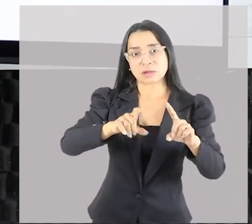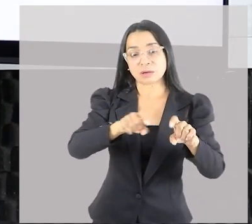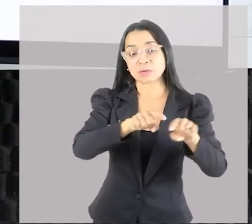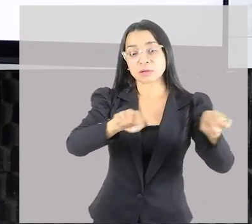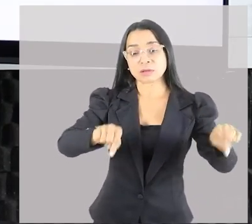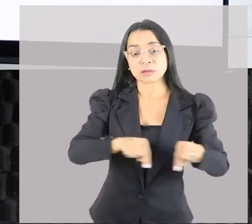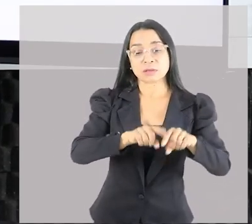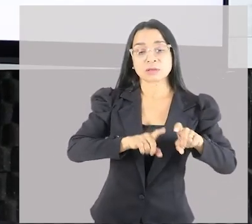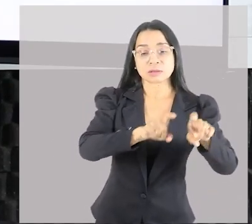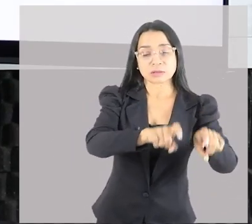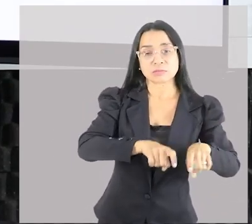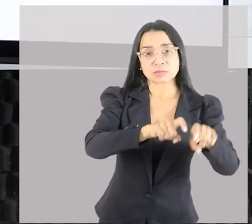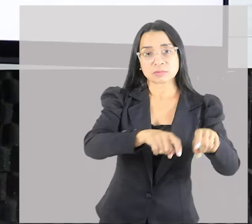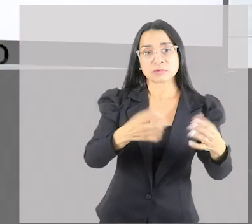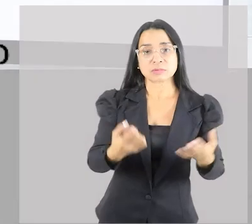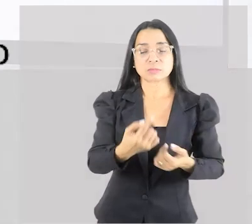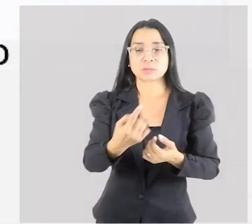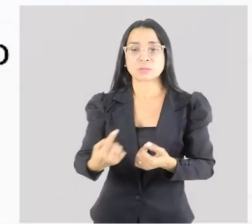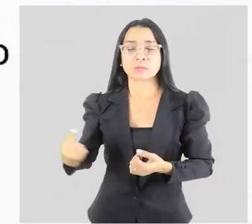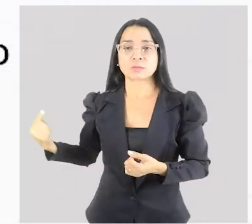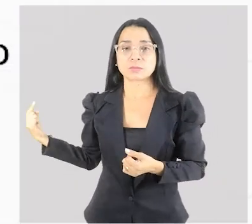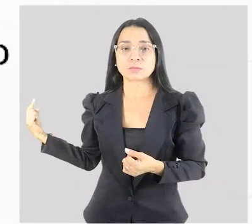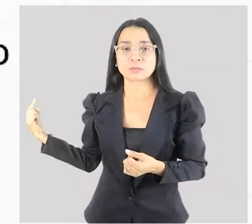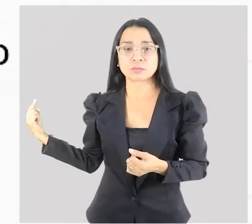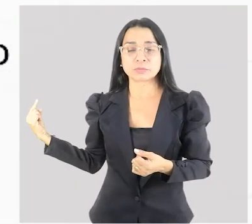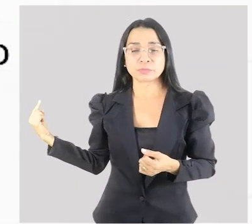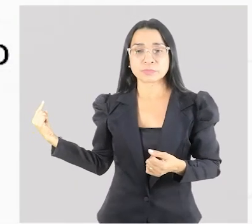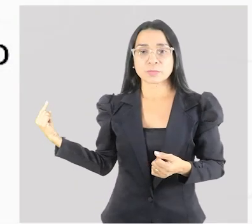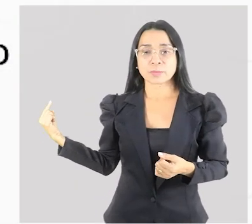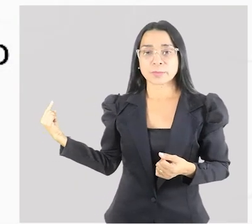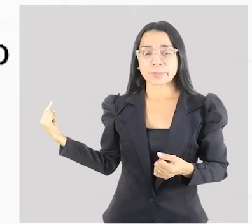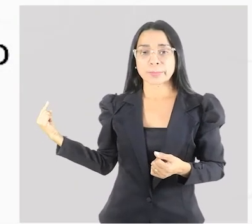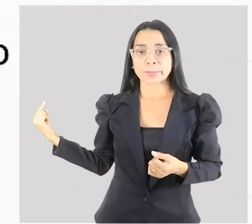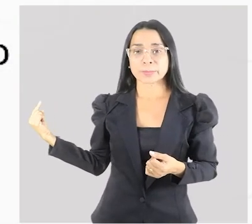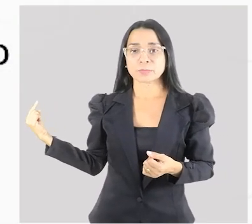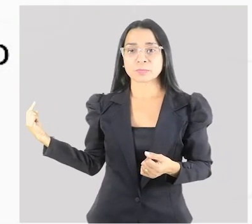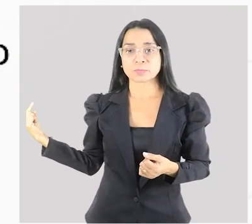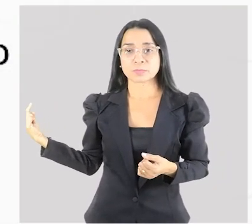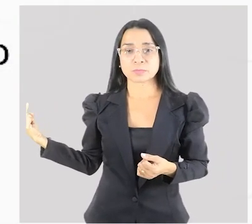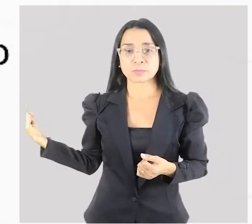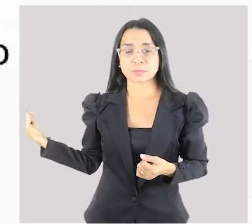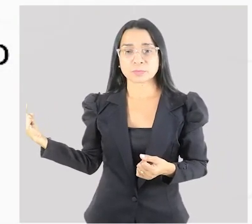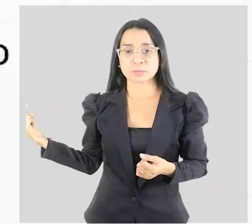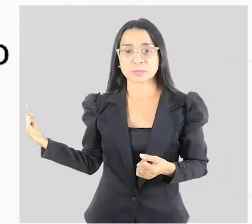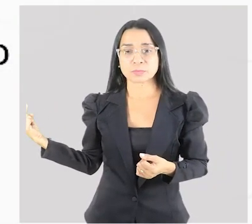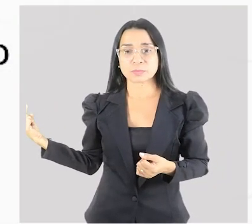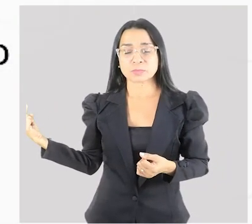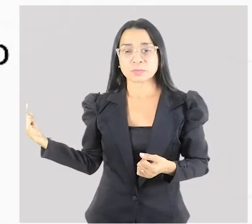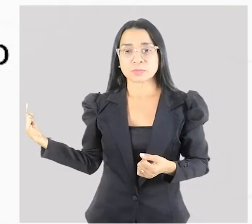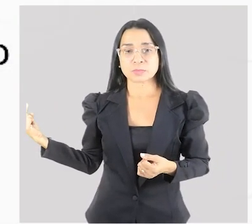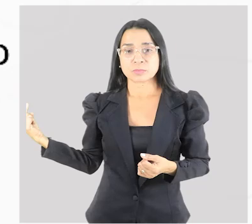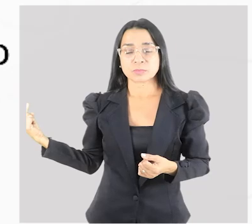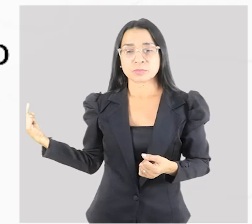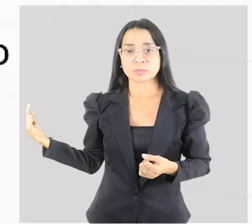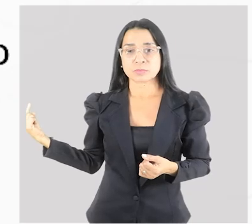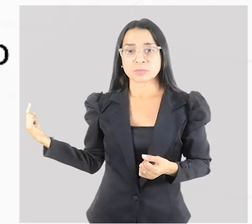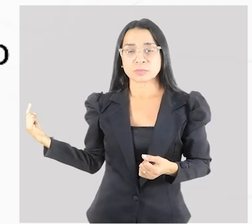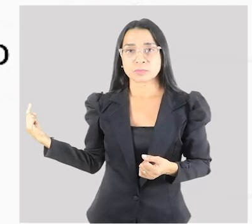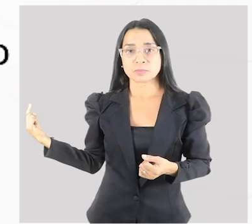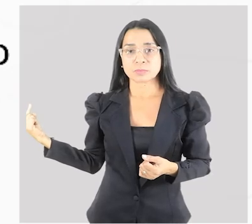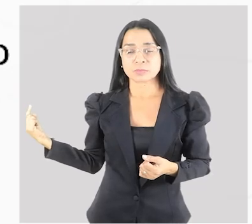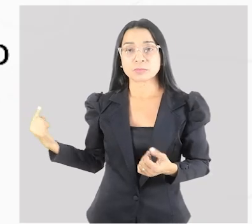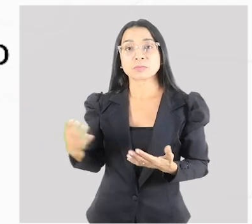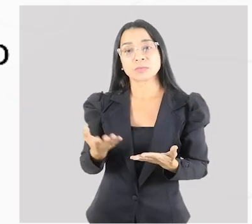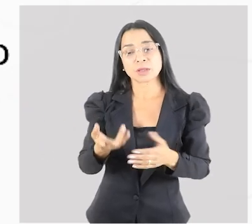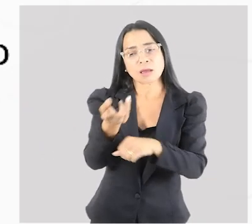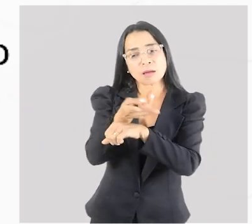que ganham força bruta do animal. Ao notar a falta do boi, o fazendeiro pede que todos os empregados saiam em busca do que aconteceu.